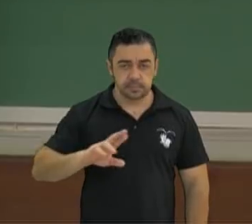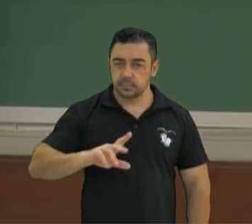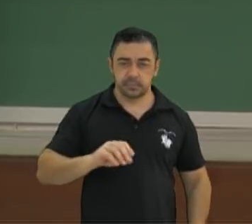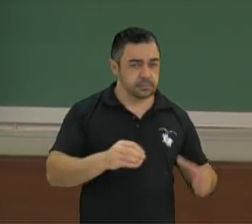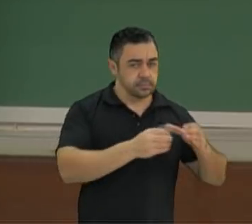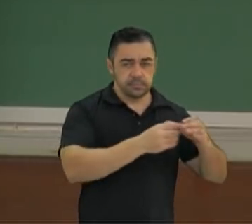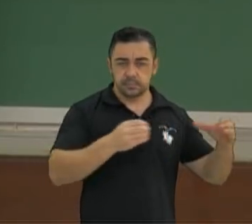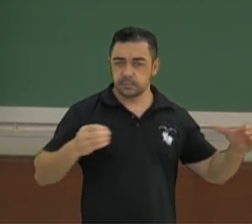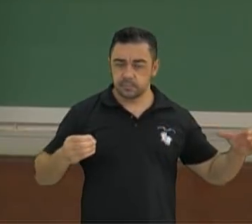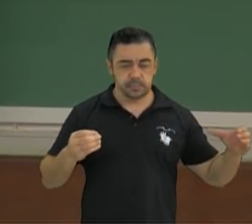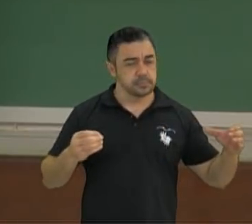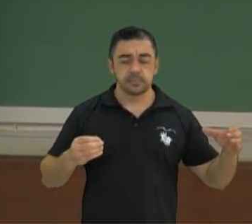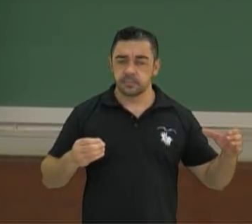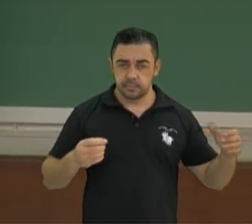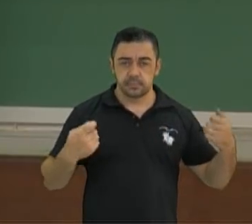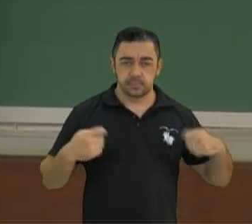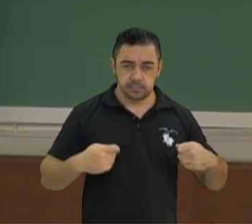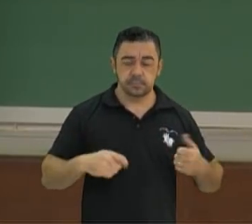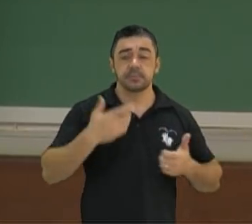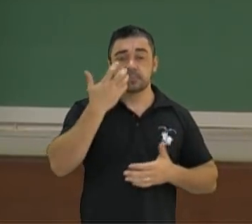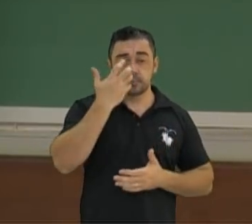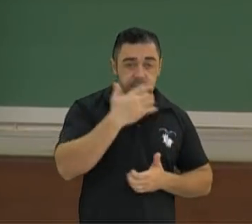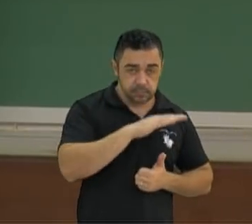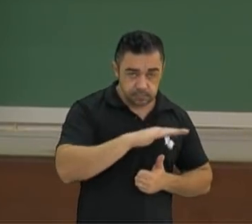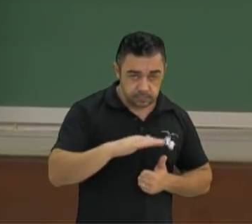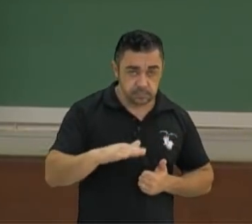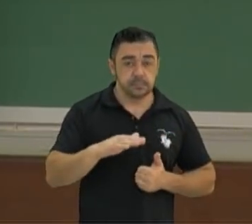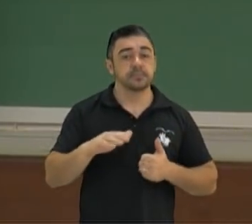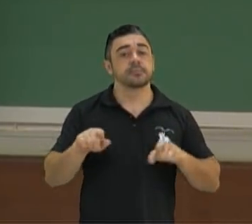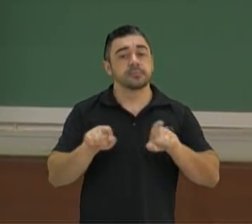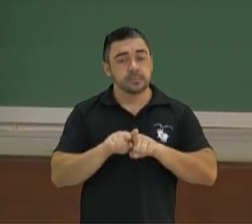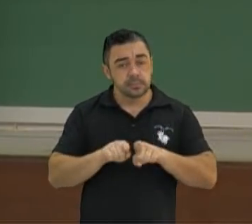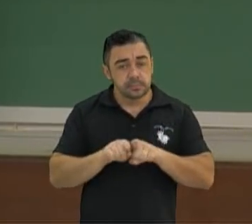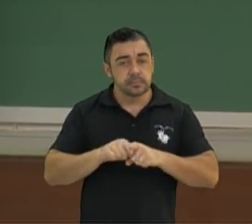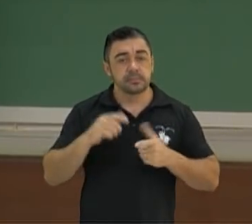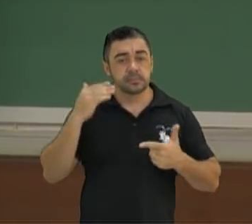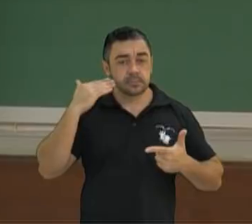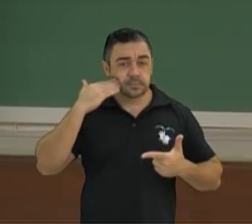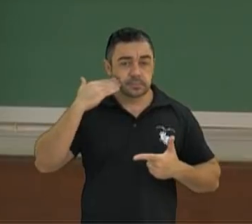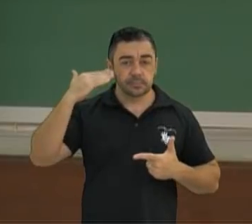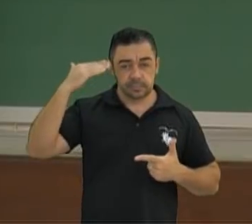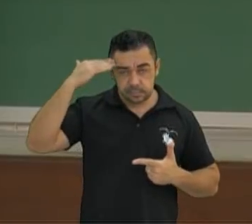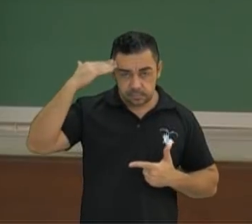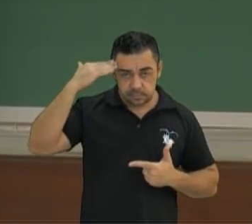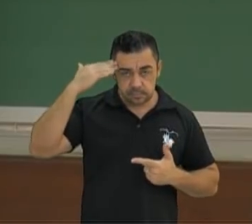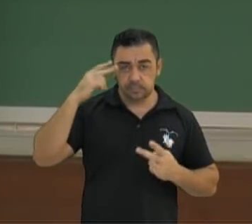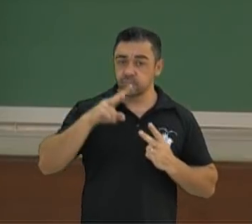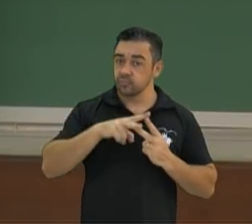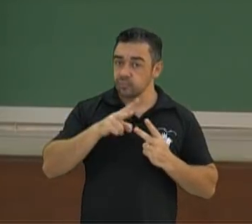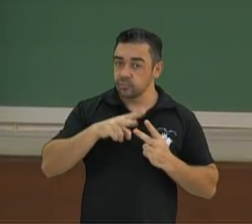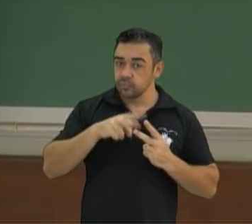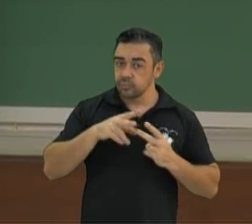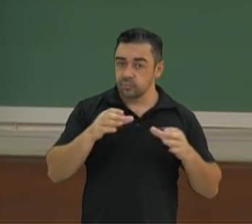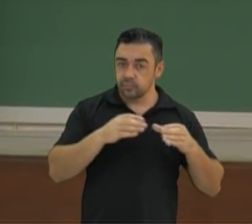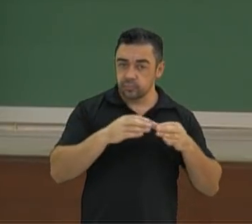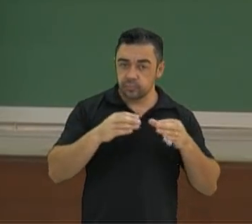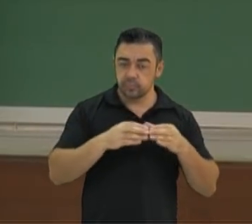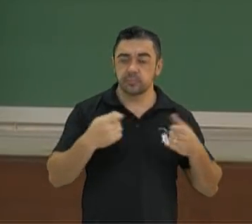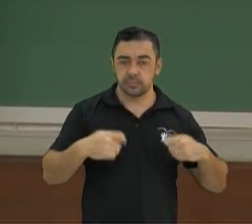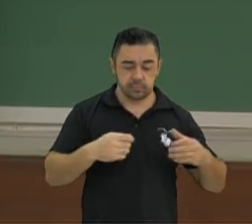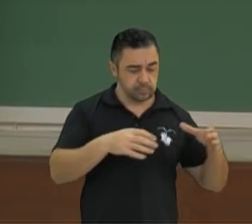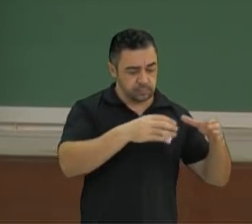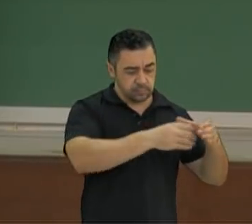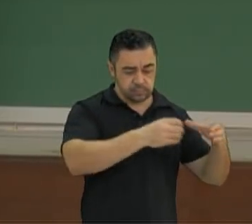amostra representativa, porque a população é um conjunto de crianças e adolescentes. Então a amostra,